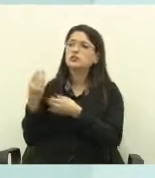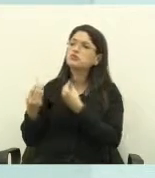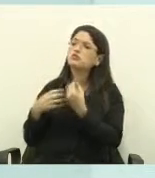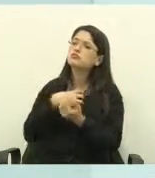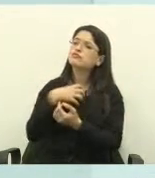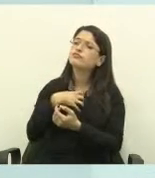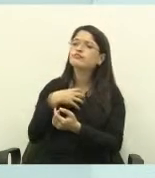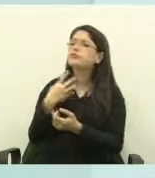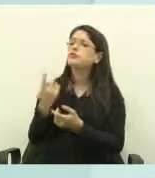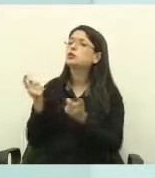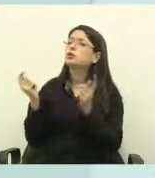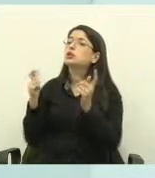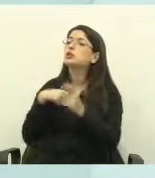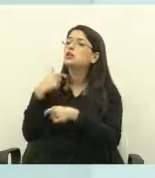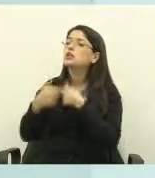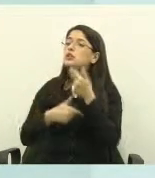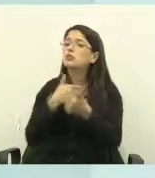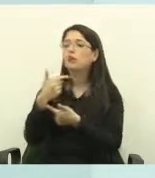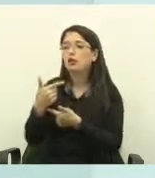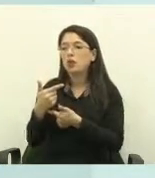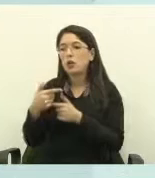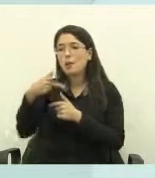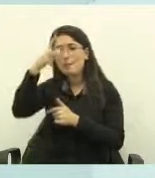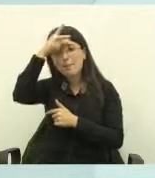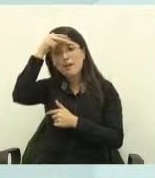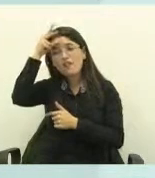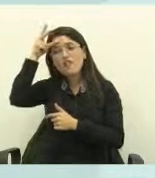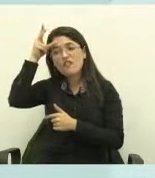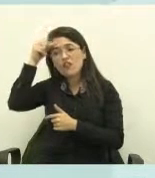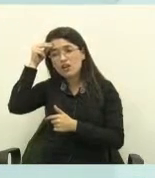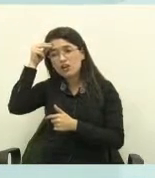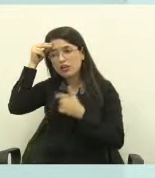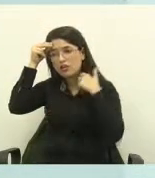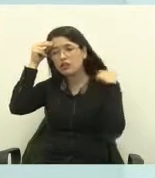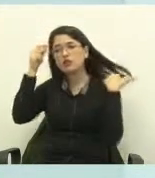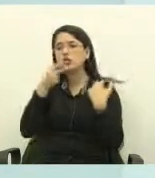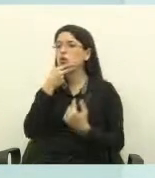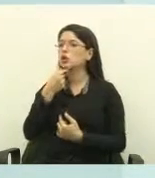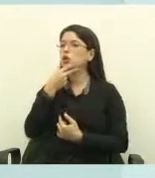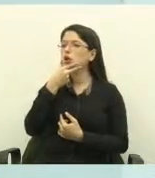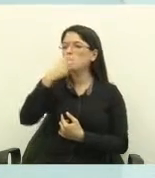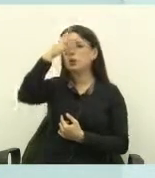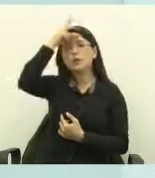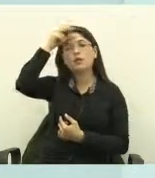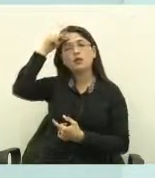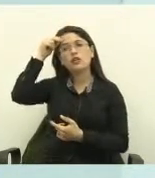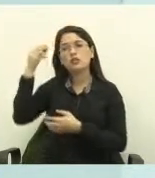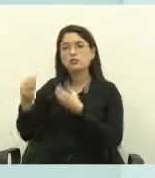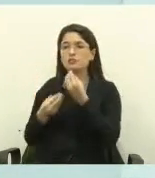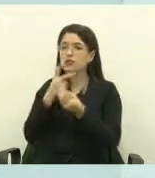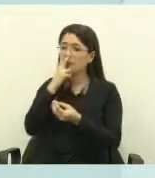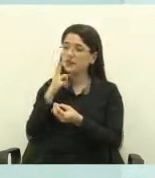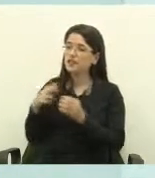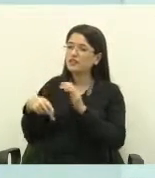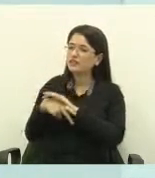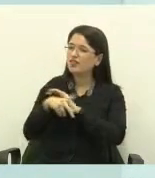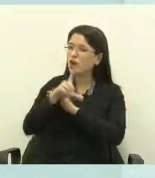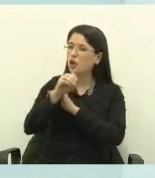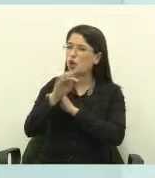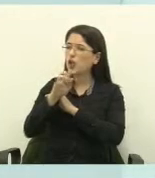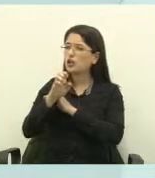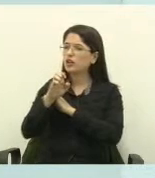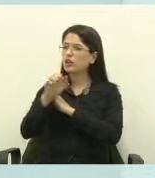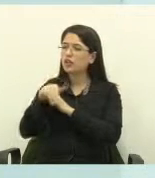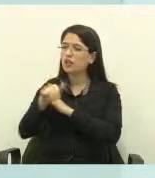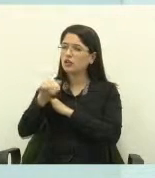O prefeito acabou fazendo um loteamento da secretaria, um loteamento político, que eu sempre condenei. E a senhora